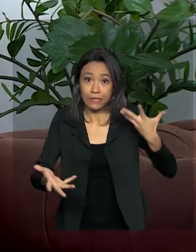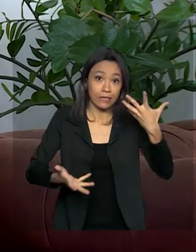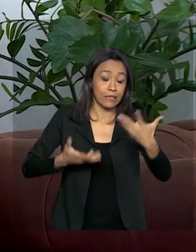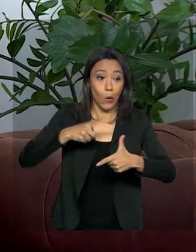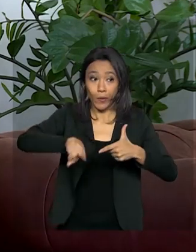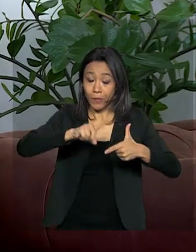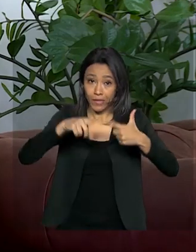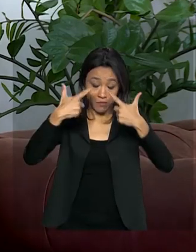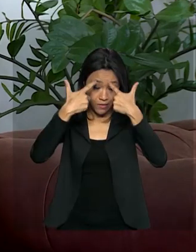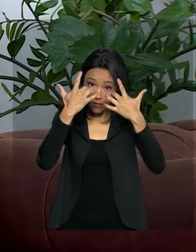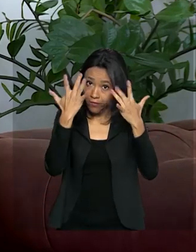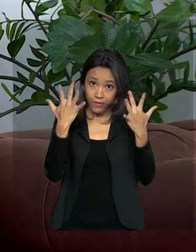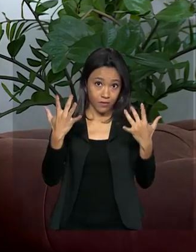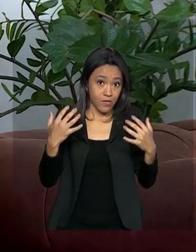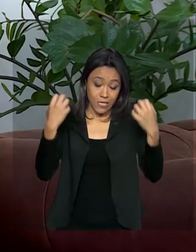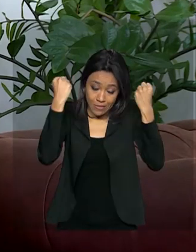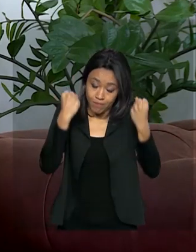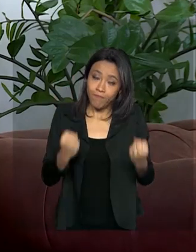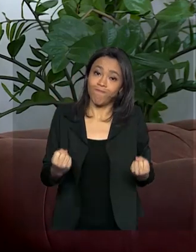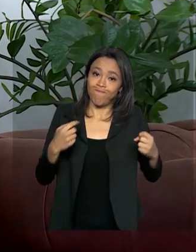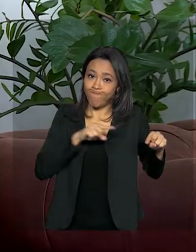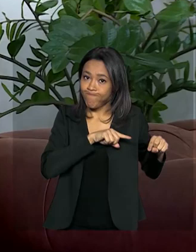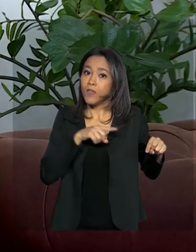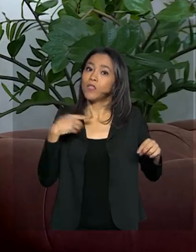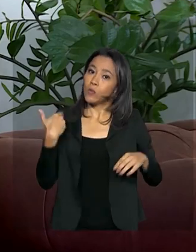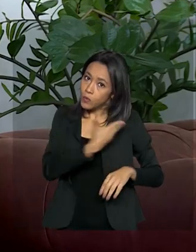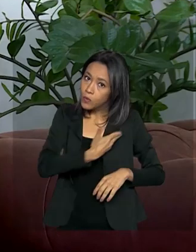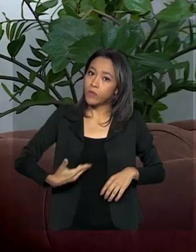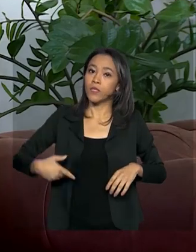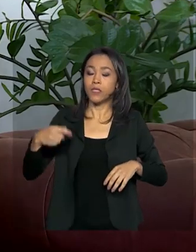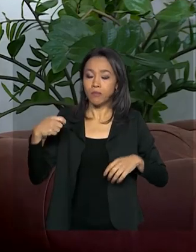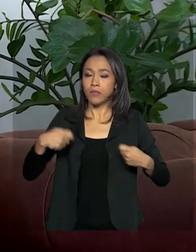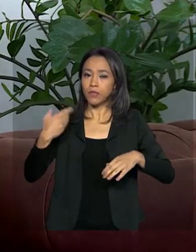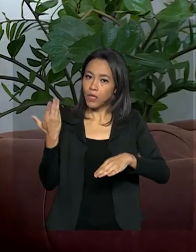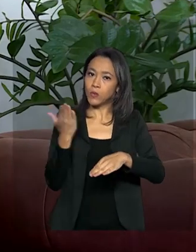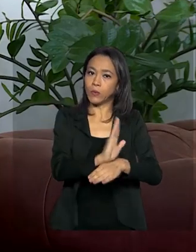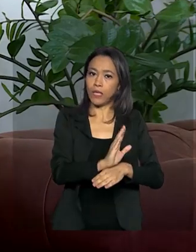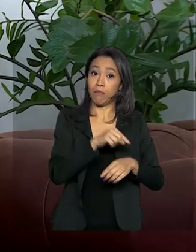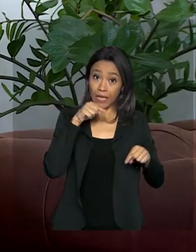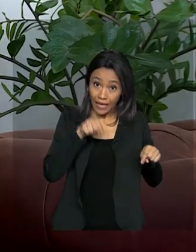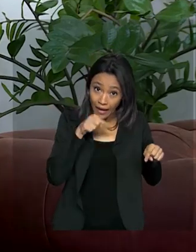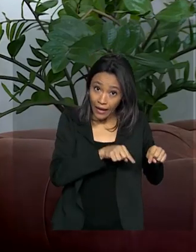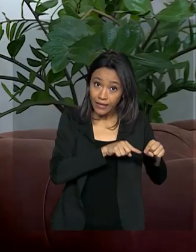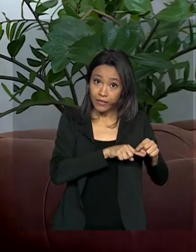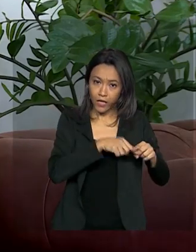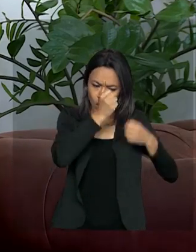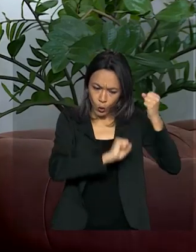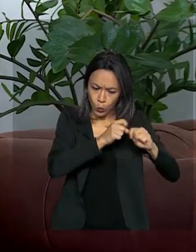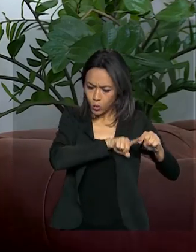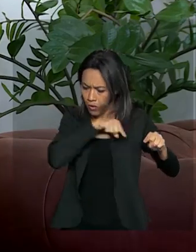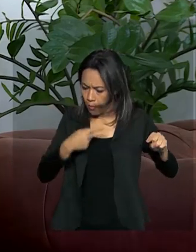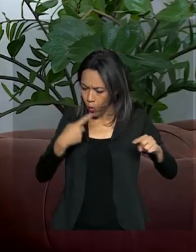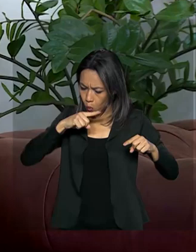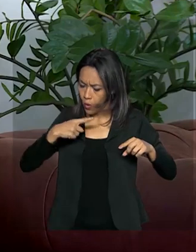complexo mais que o governo é preciso ajudar nesse momento para que essa cadeia daqui a pouco